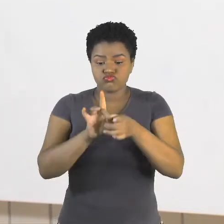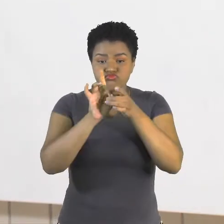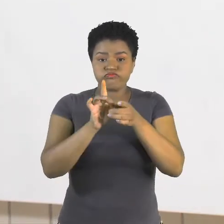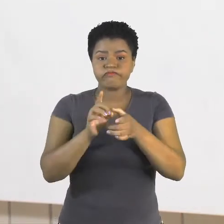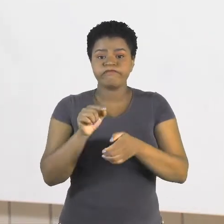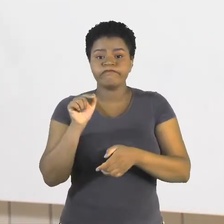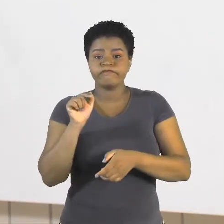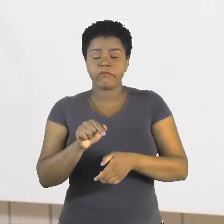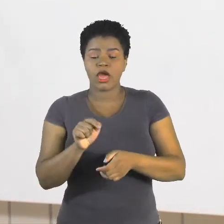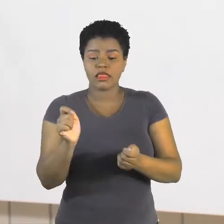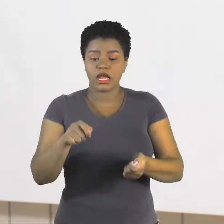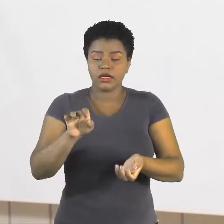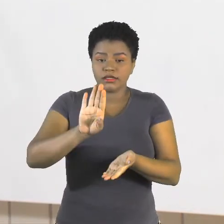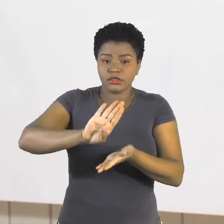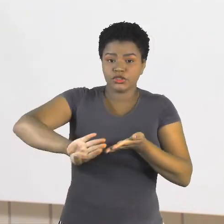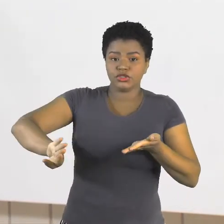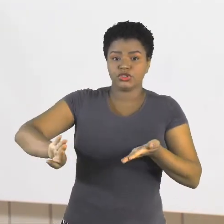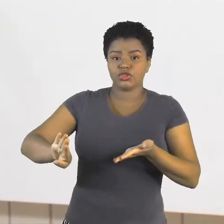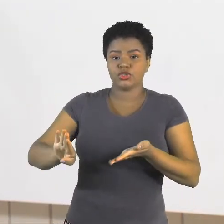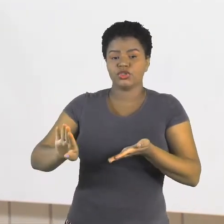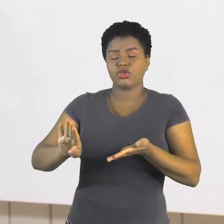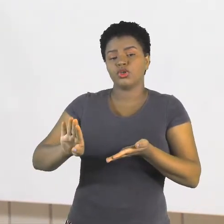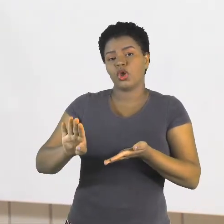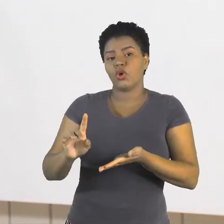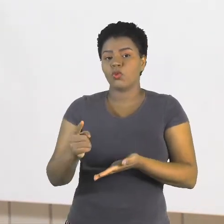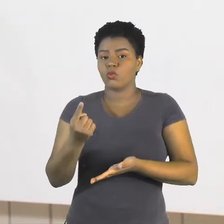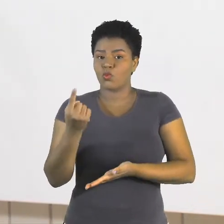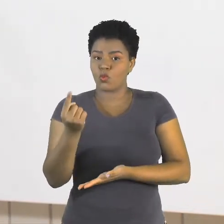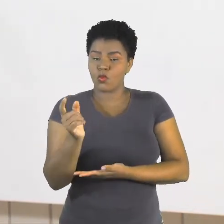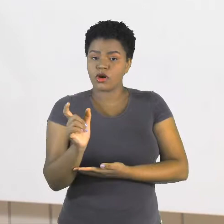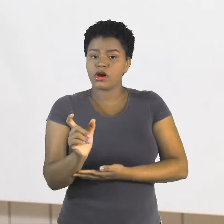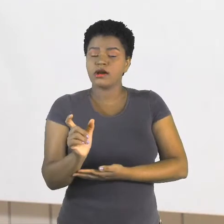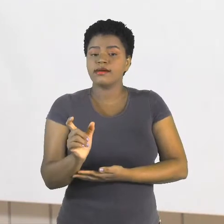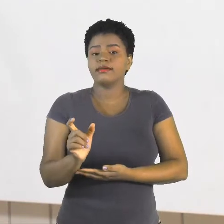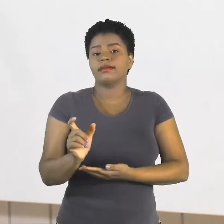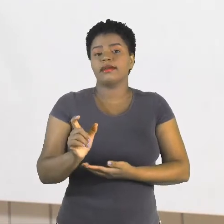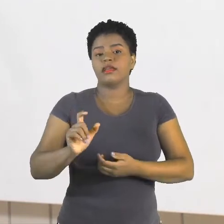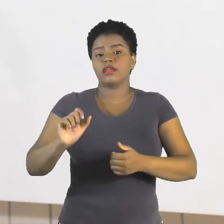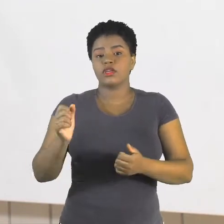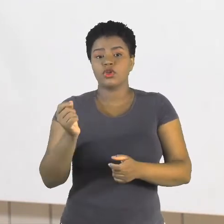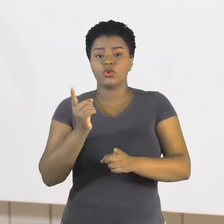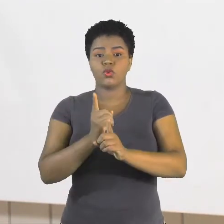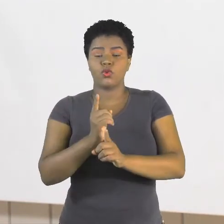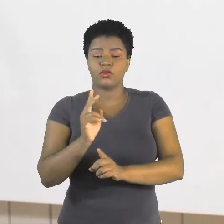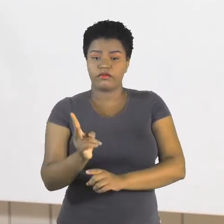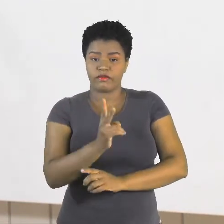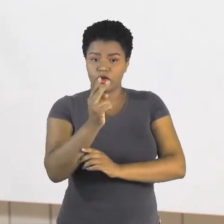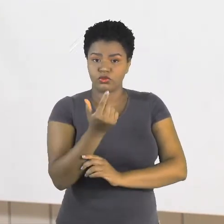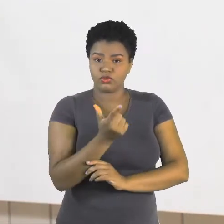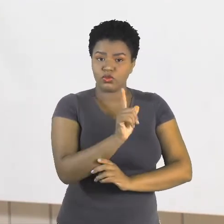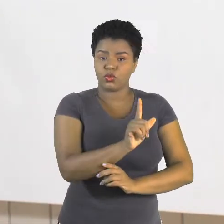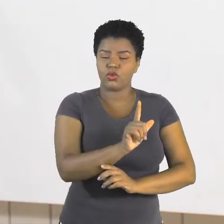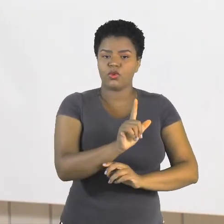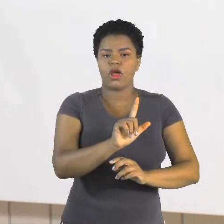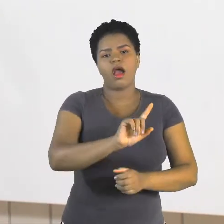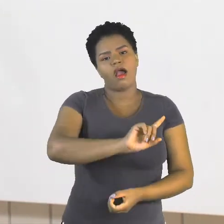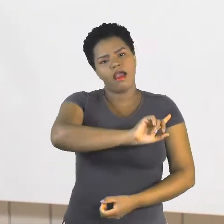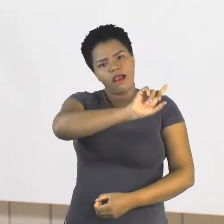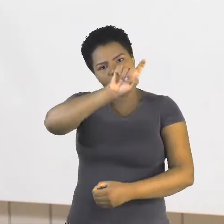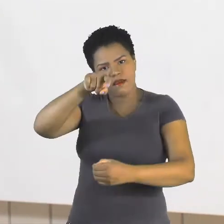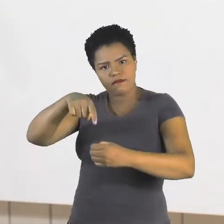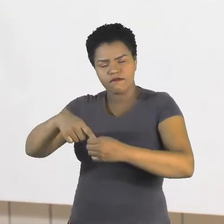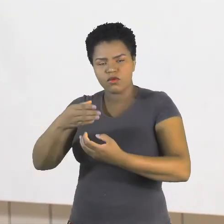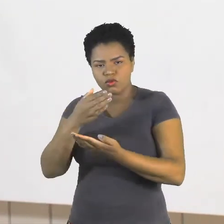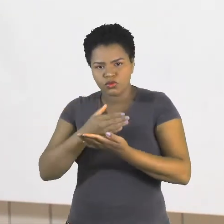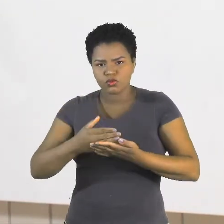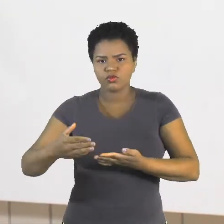nós eliminemos uma das incógnitas e encontremos o valor da outra. Depois a gente retorna para a inicial e